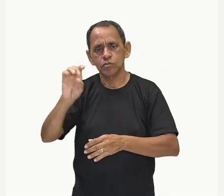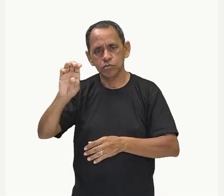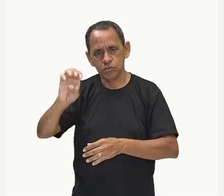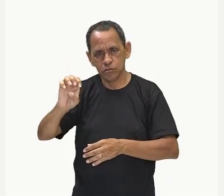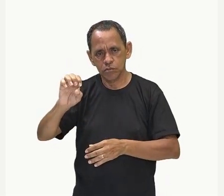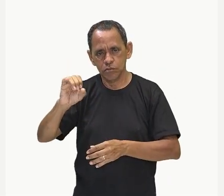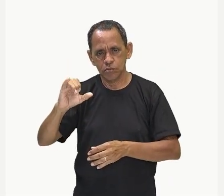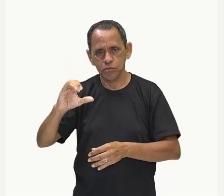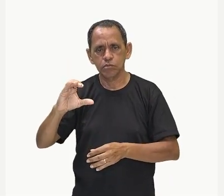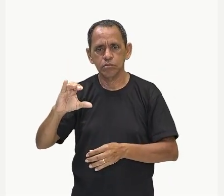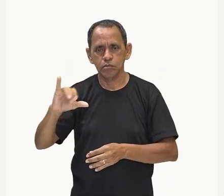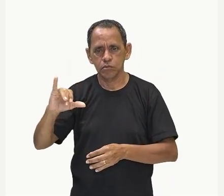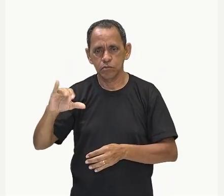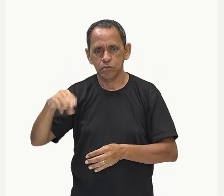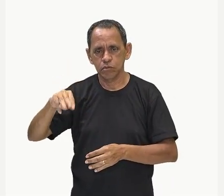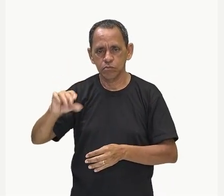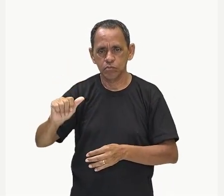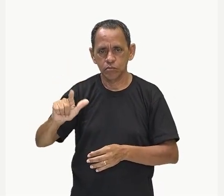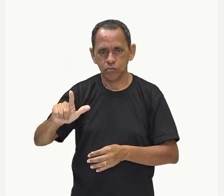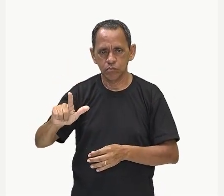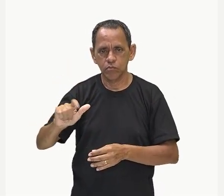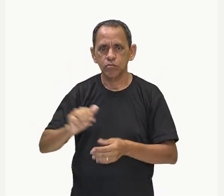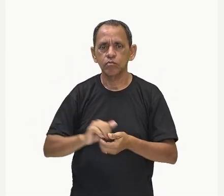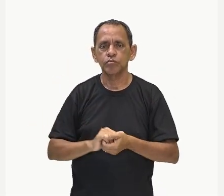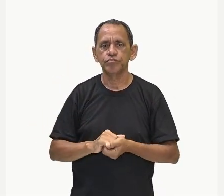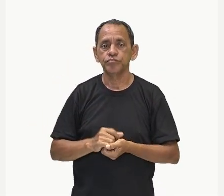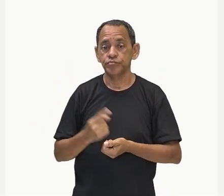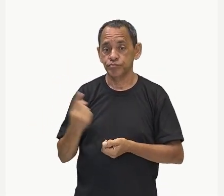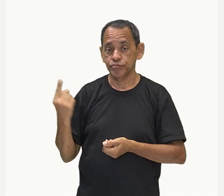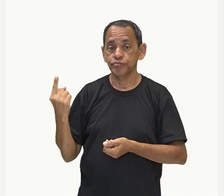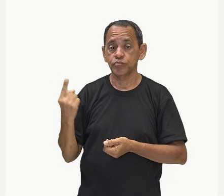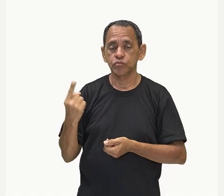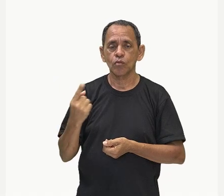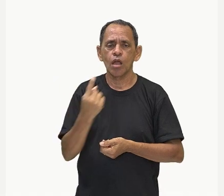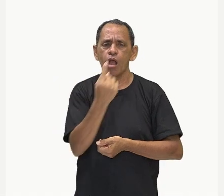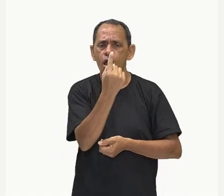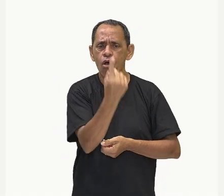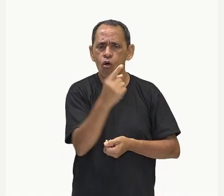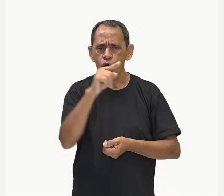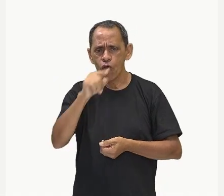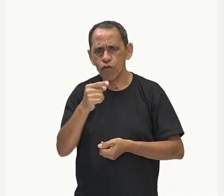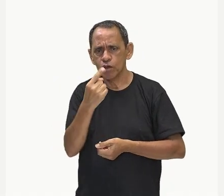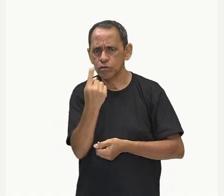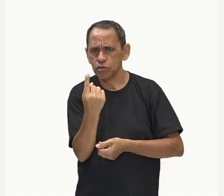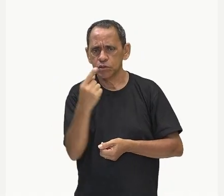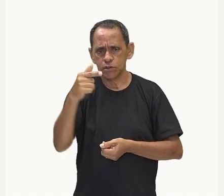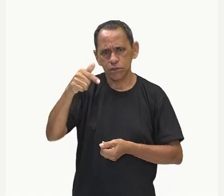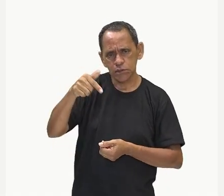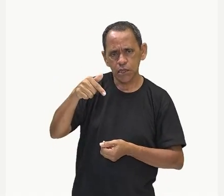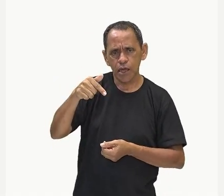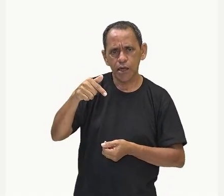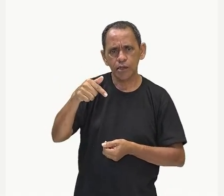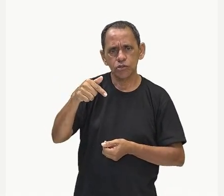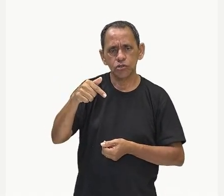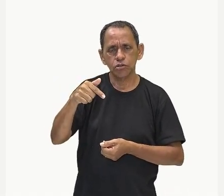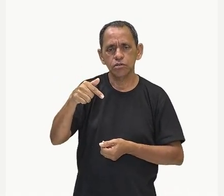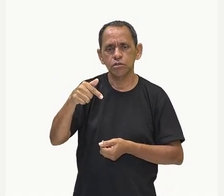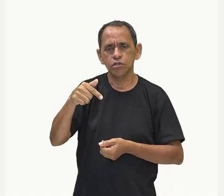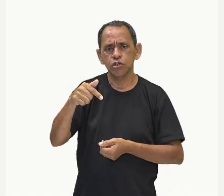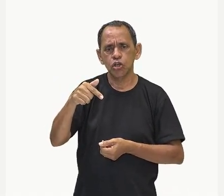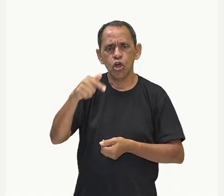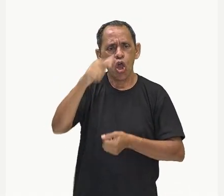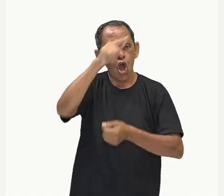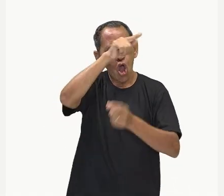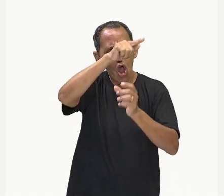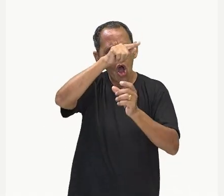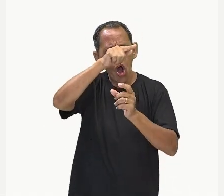ó, número 1,17. Minha parte inteira, 1 é o que fica na